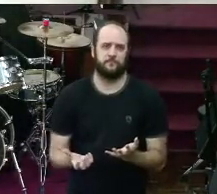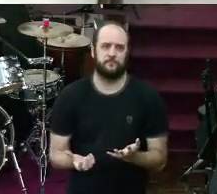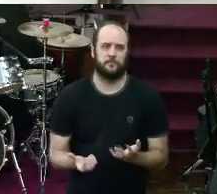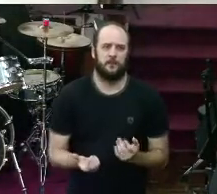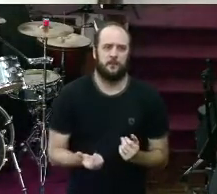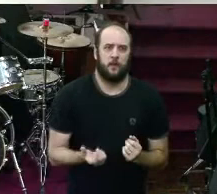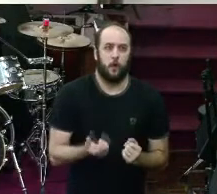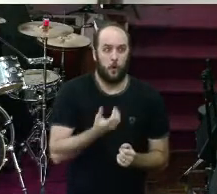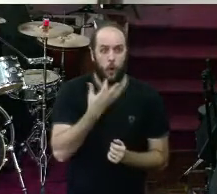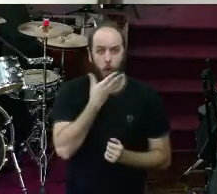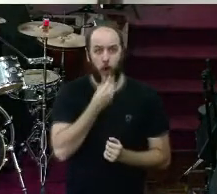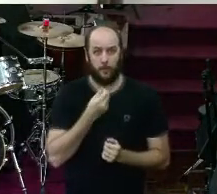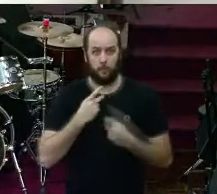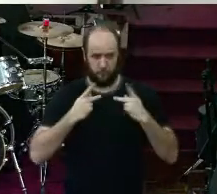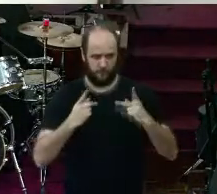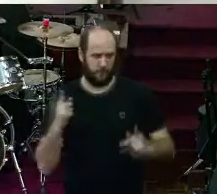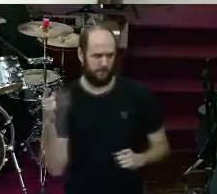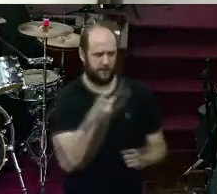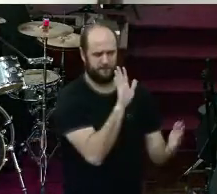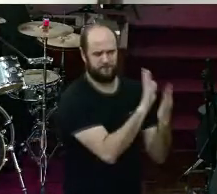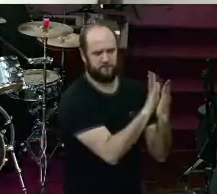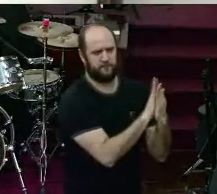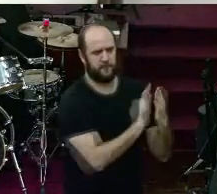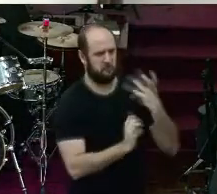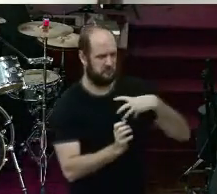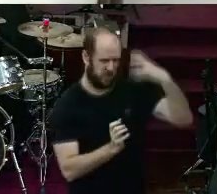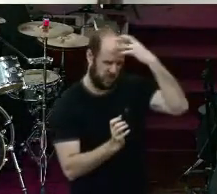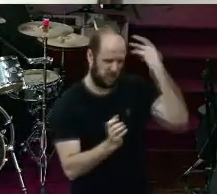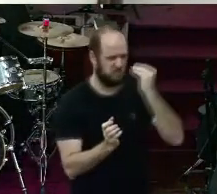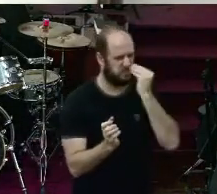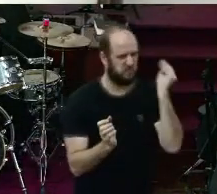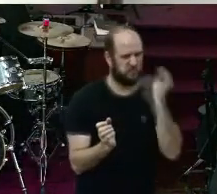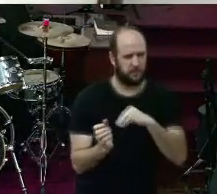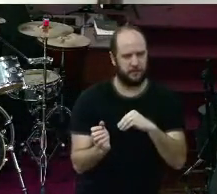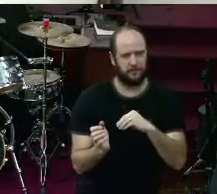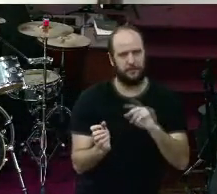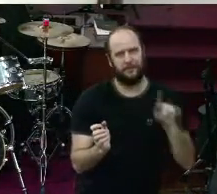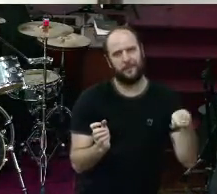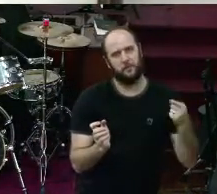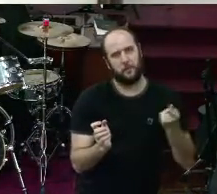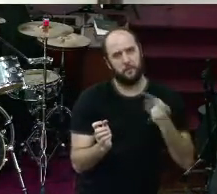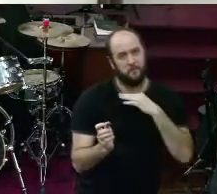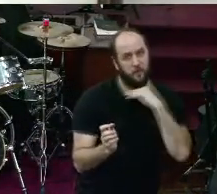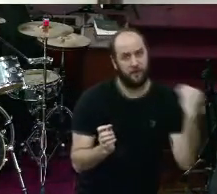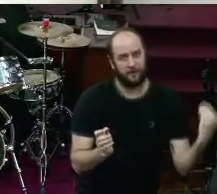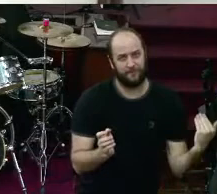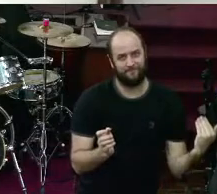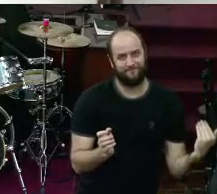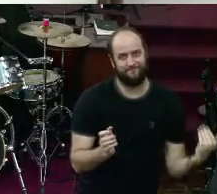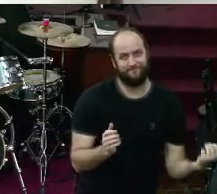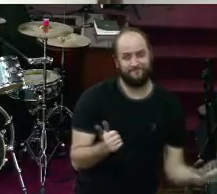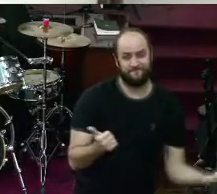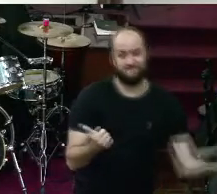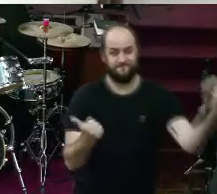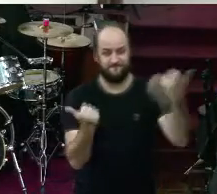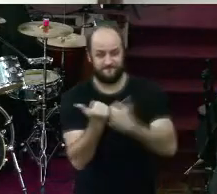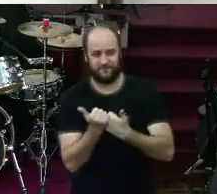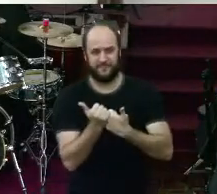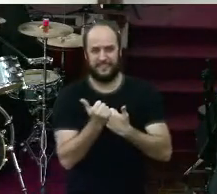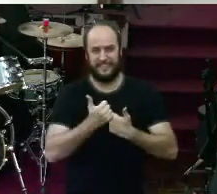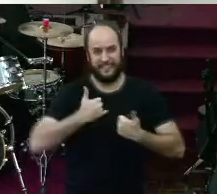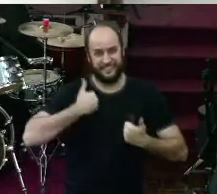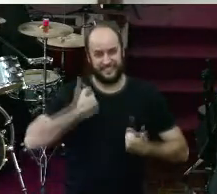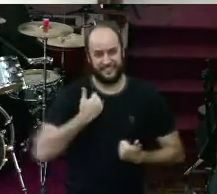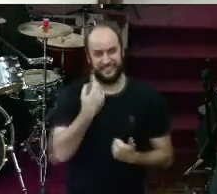não dá crédito. E Amazias então tem uma morte final, e agora o seu filho, com 16